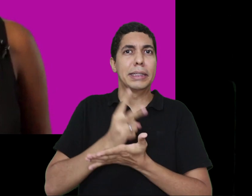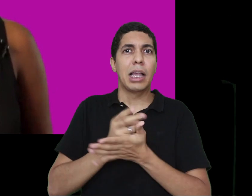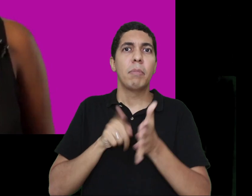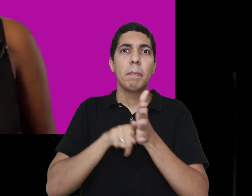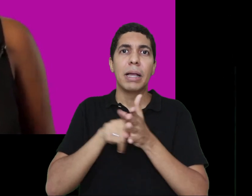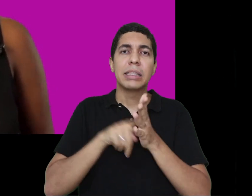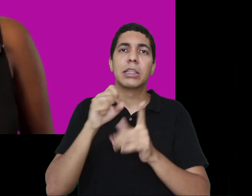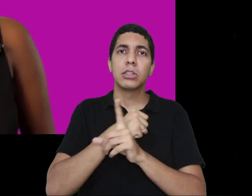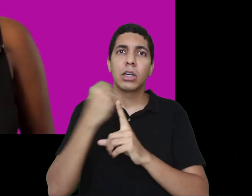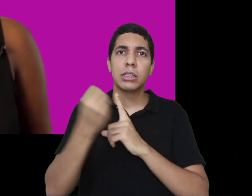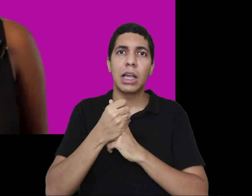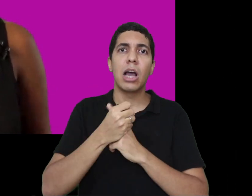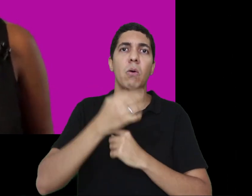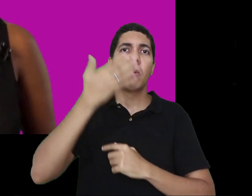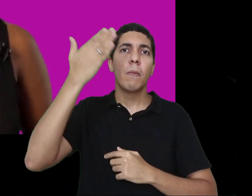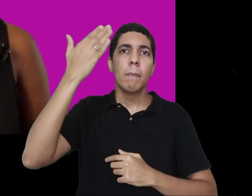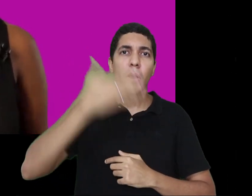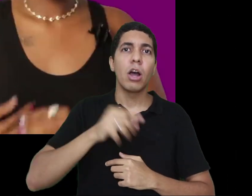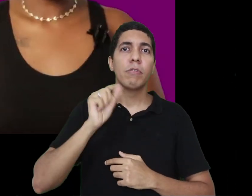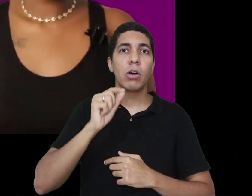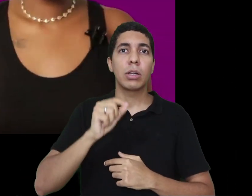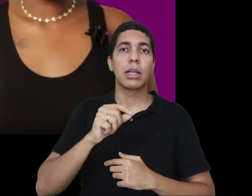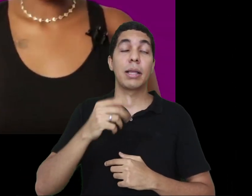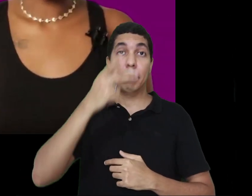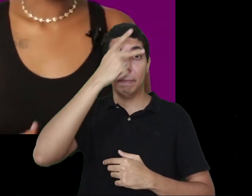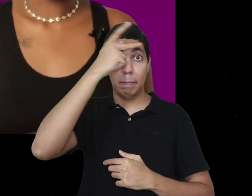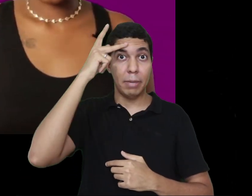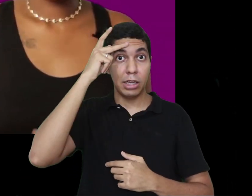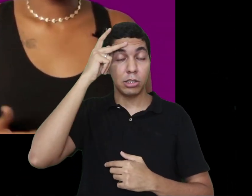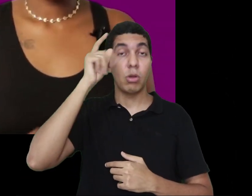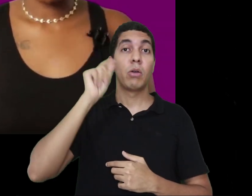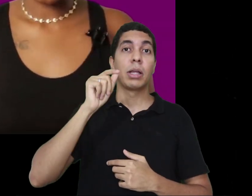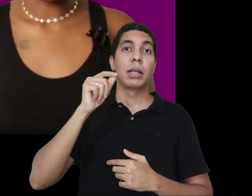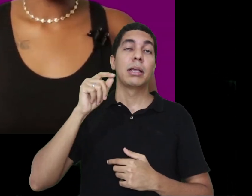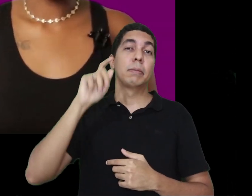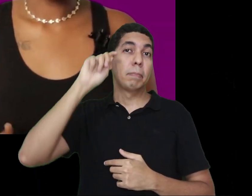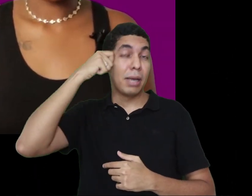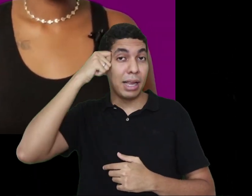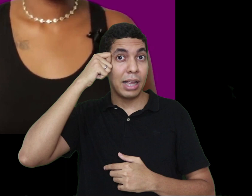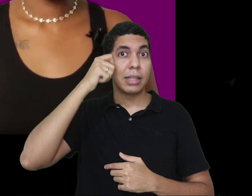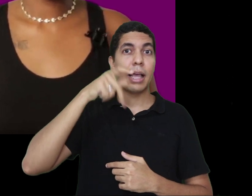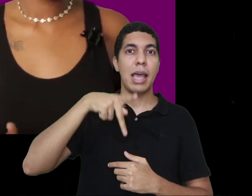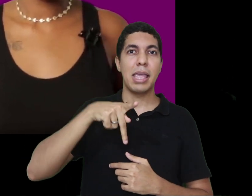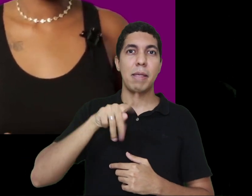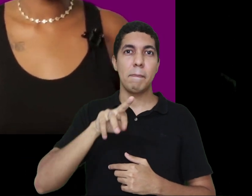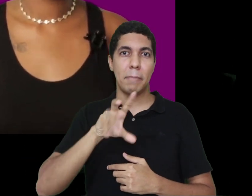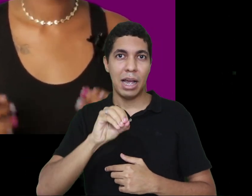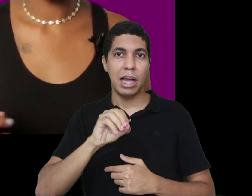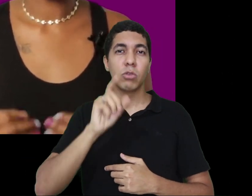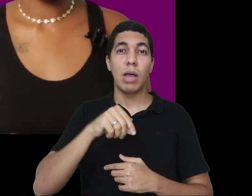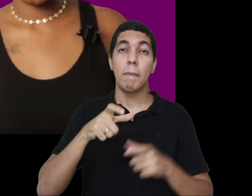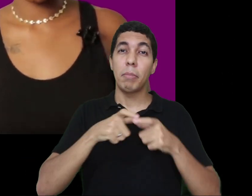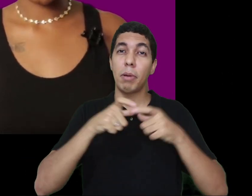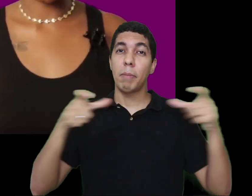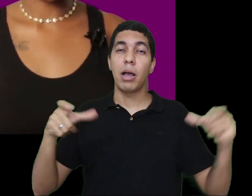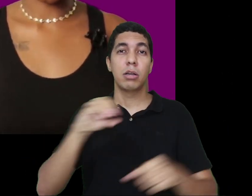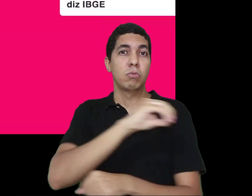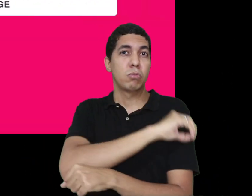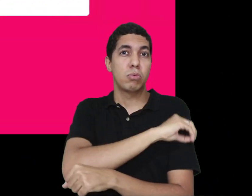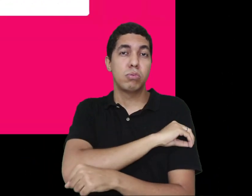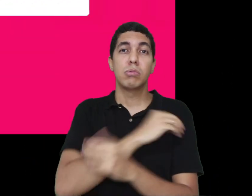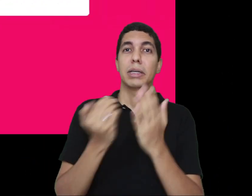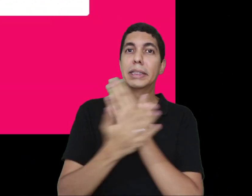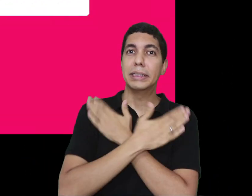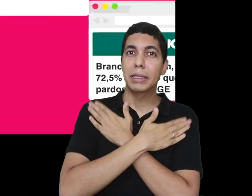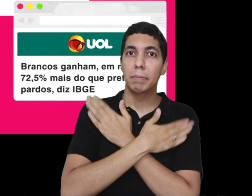todas as pesquisas sociais e demográficas, os autodeclarados pretos ou pardos são maioria nos índices de analfabetismo,